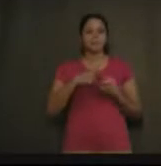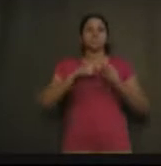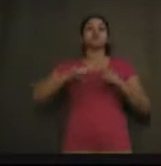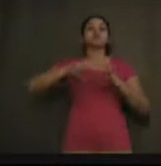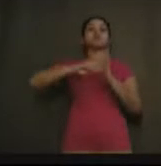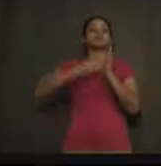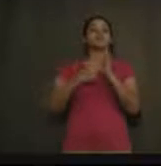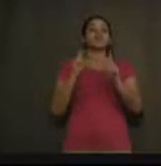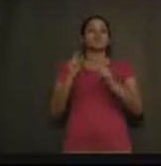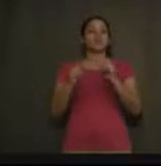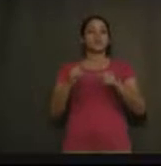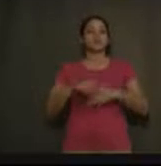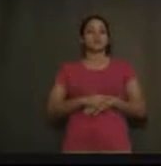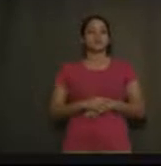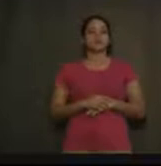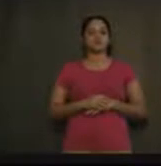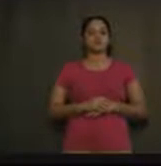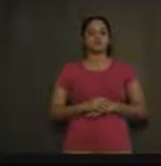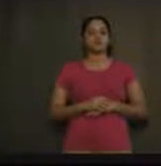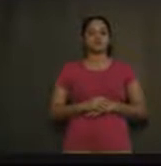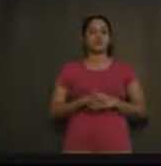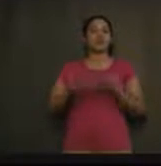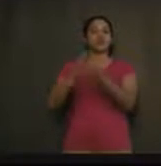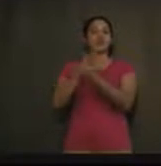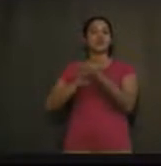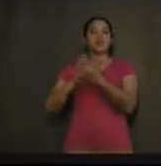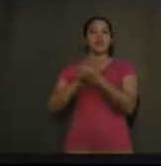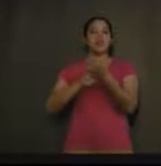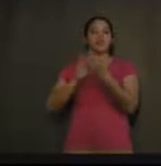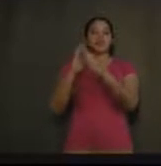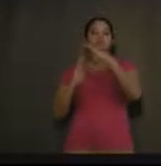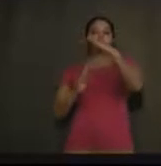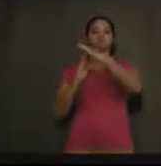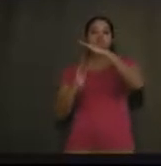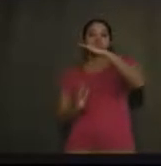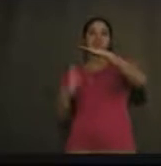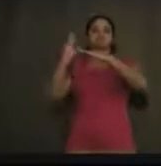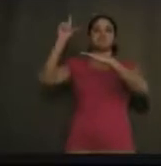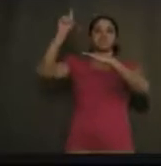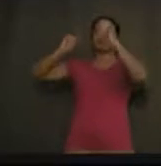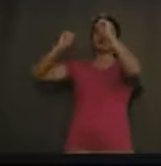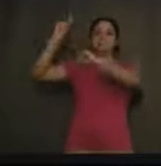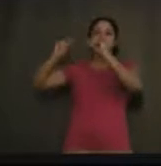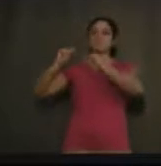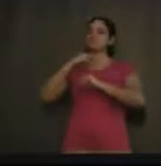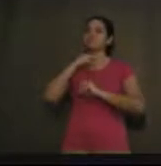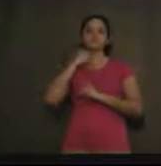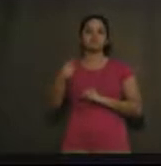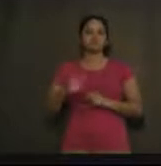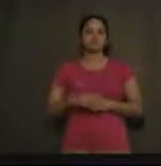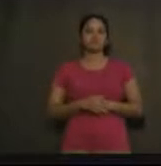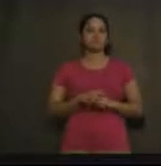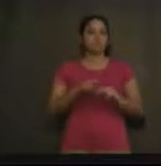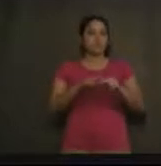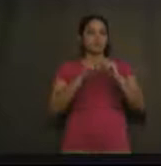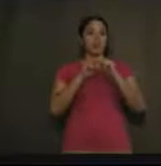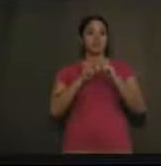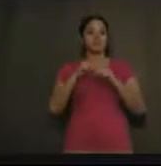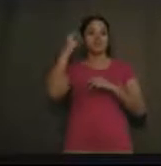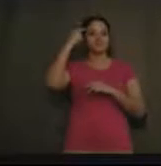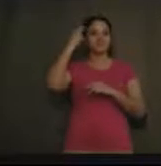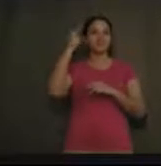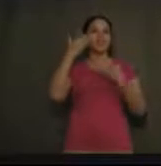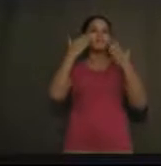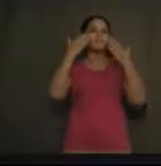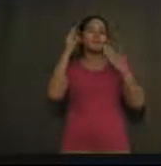nada excede os limites das estrelas. E com isso ele sinalizava também que dos quatro problemas propostos